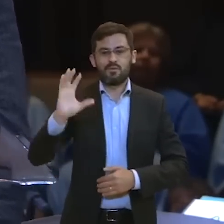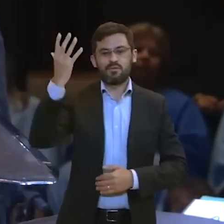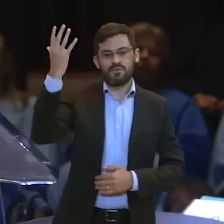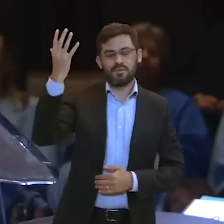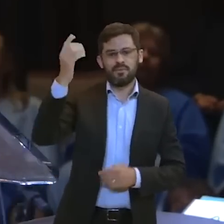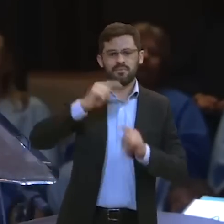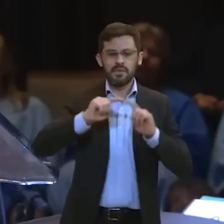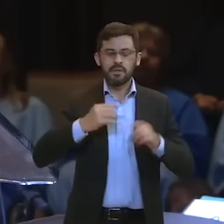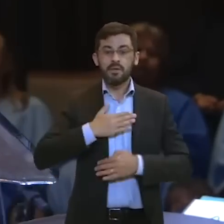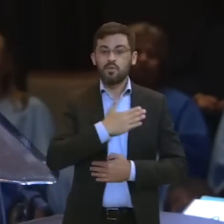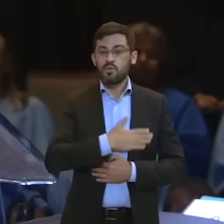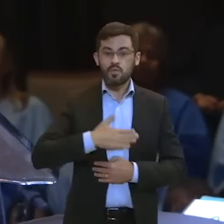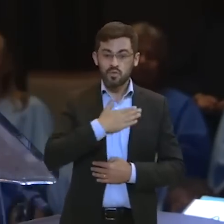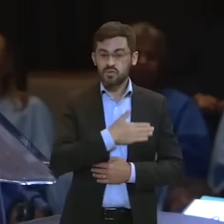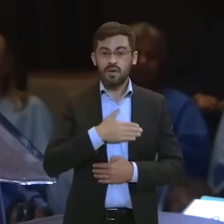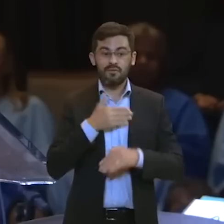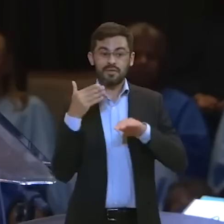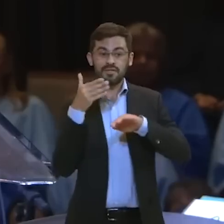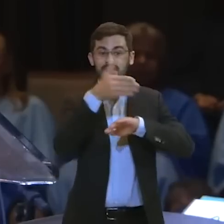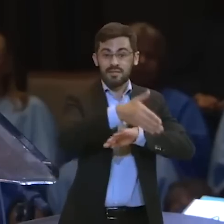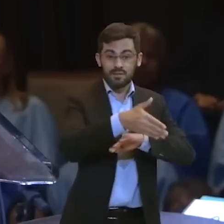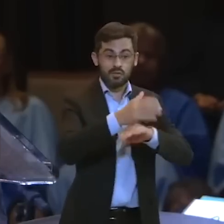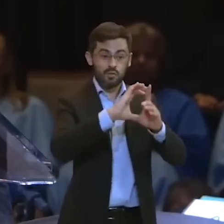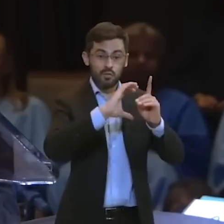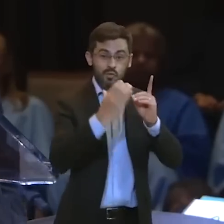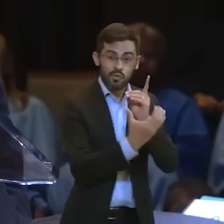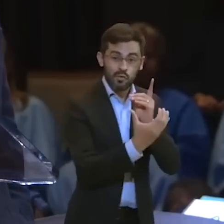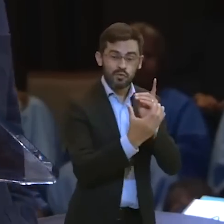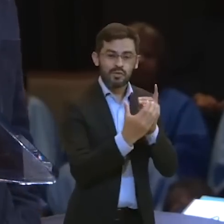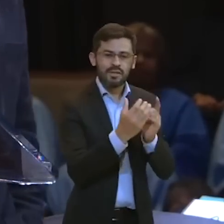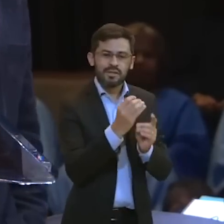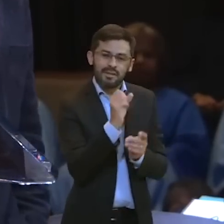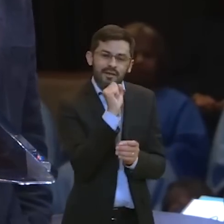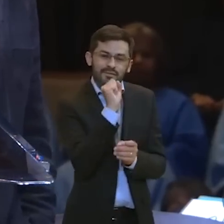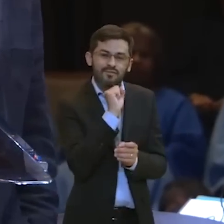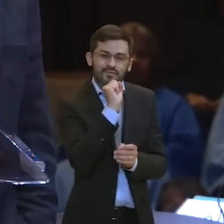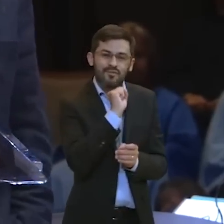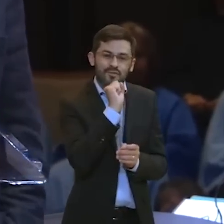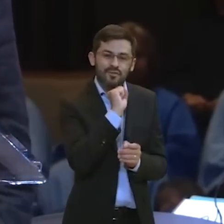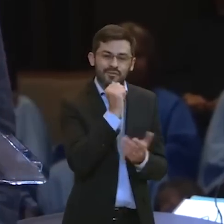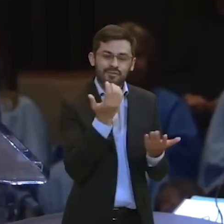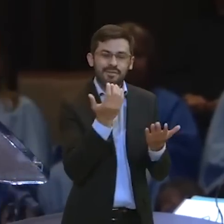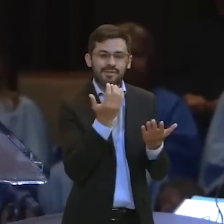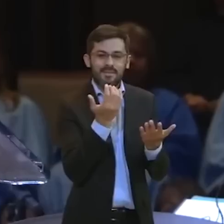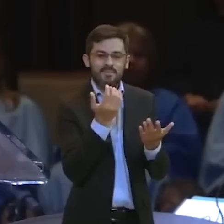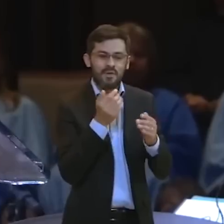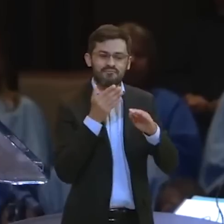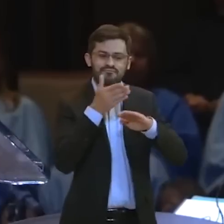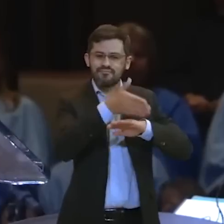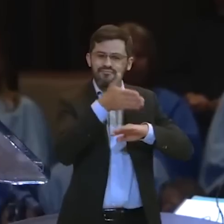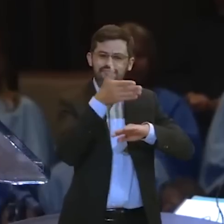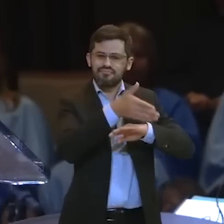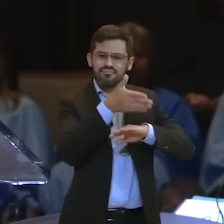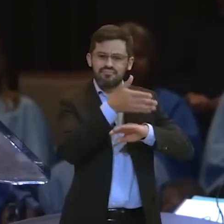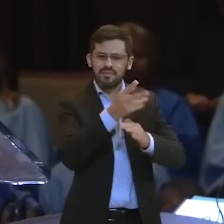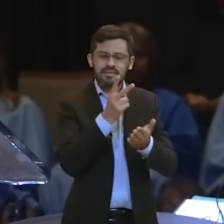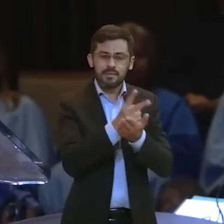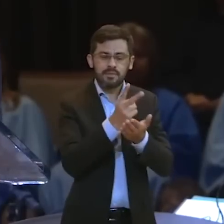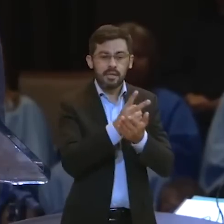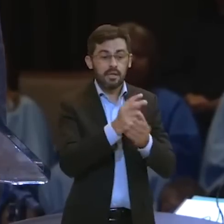eu gostava de ir no culto das mulheres, das senhoras. E esse